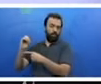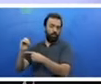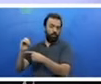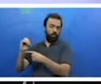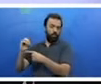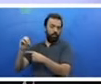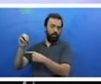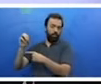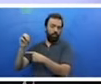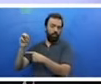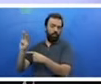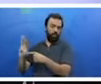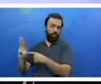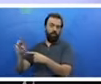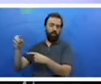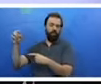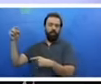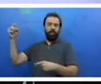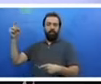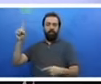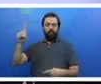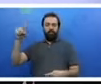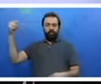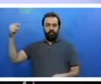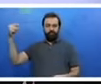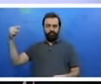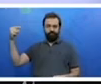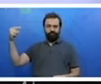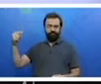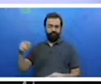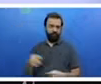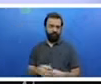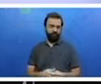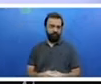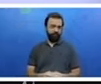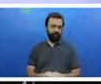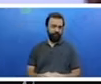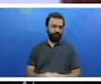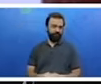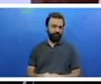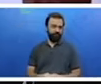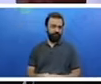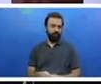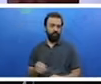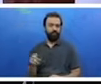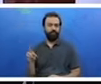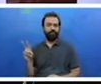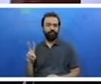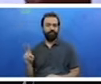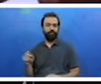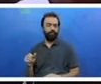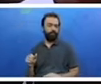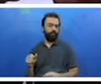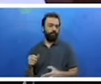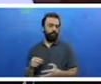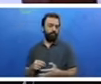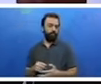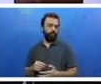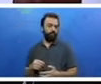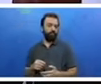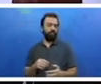carga, a quantidade de elétrons que o hidrogênio liberou, que foi 1. O segundo exemplo,